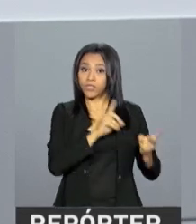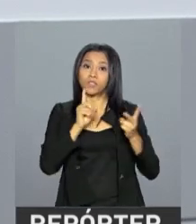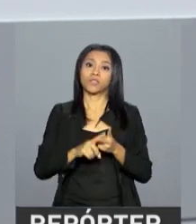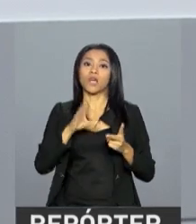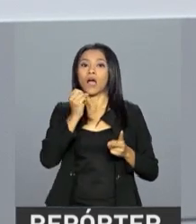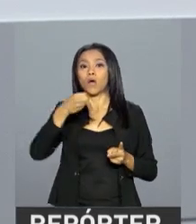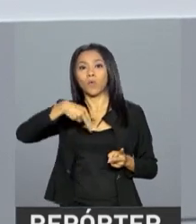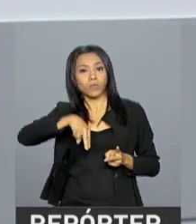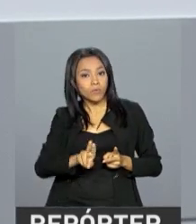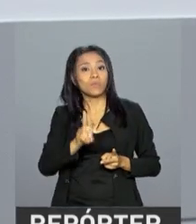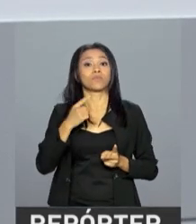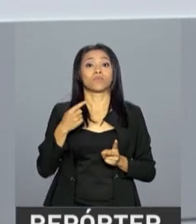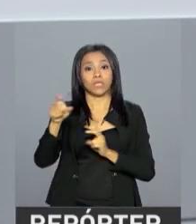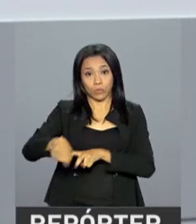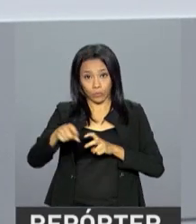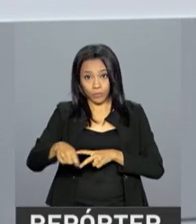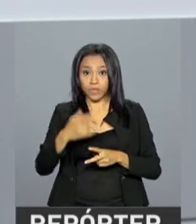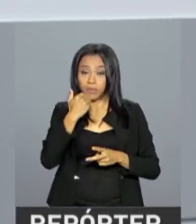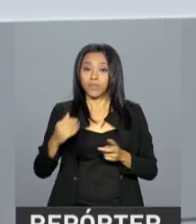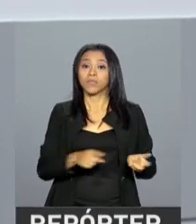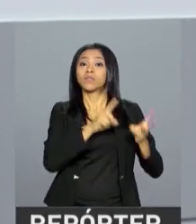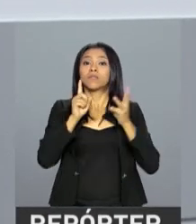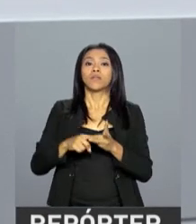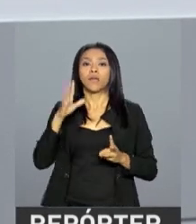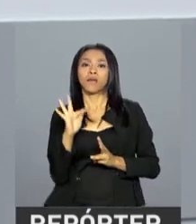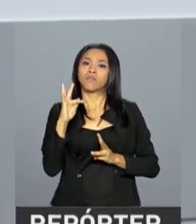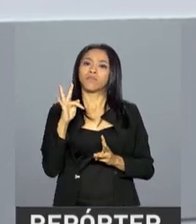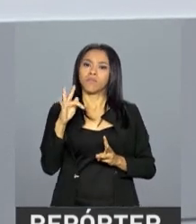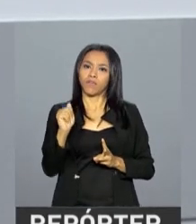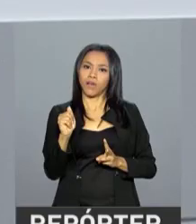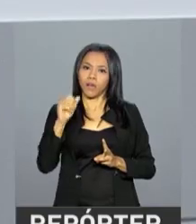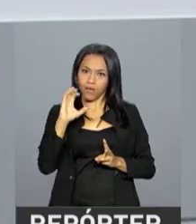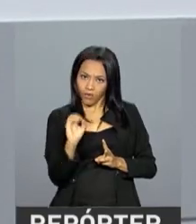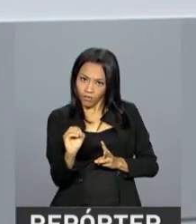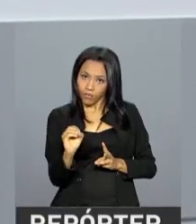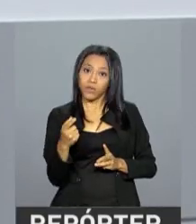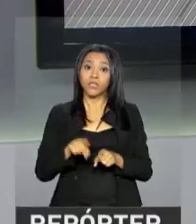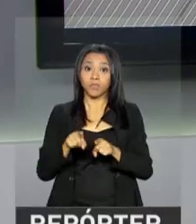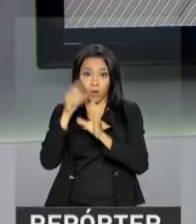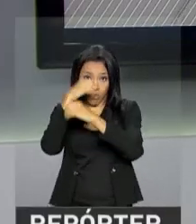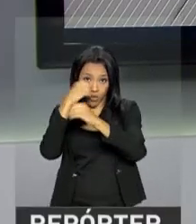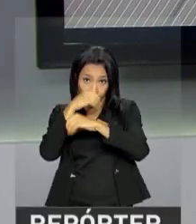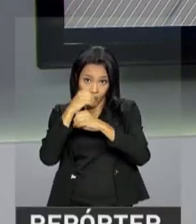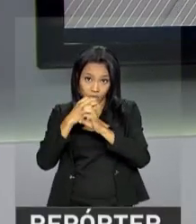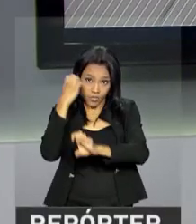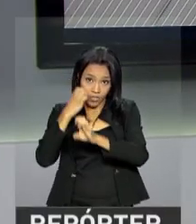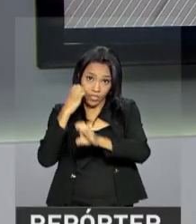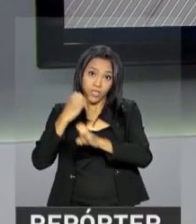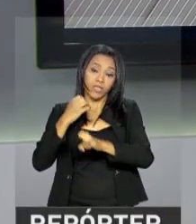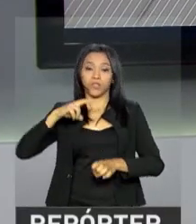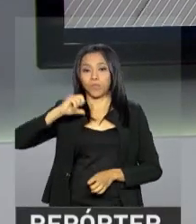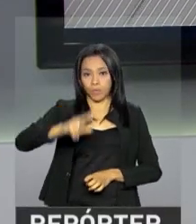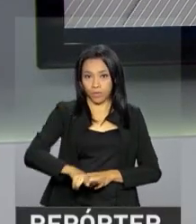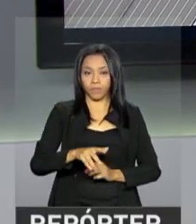Nações Unidas para Agricultura e Alimentação e o Laboratório Nacional de Engenharia Civil de Lisboa. 15 ministros